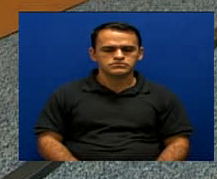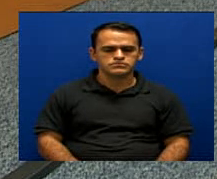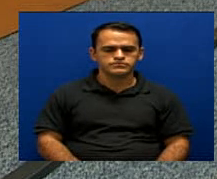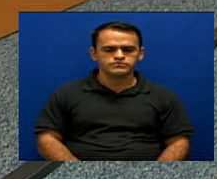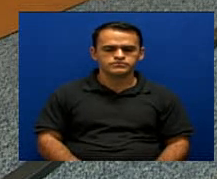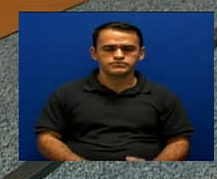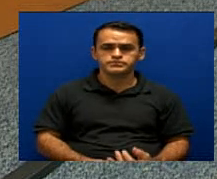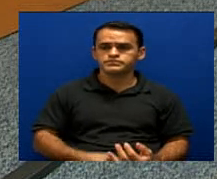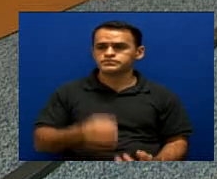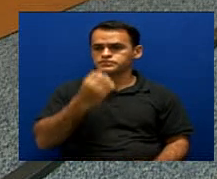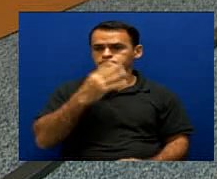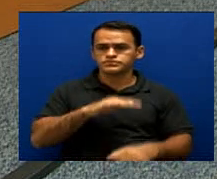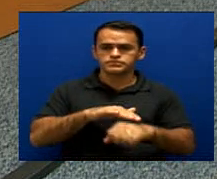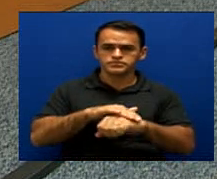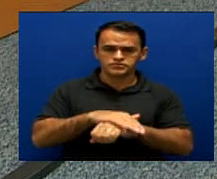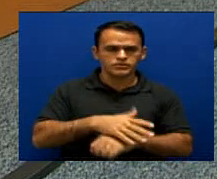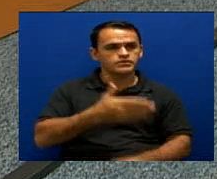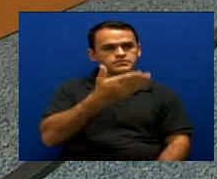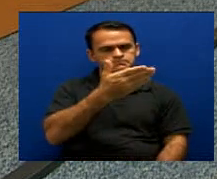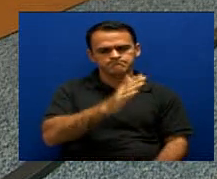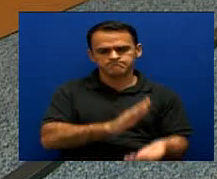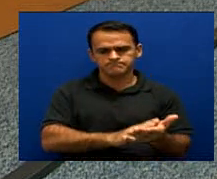boa noite para estudar